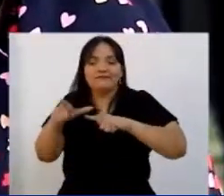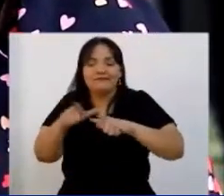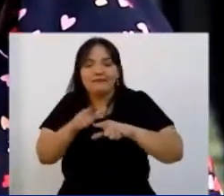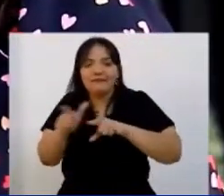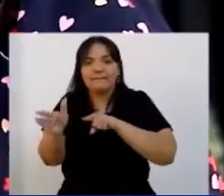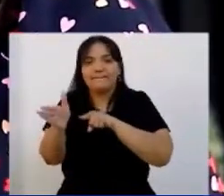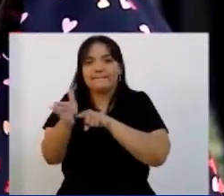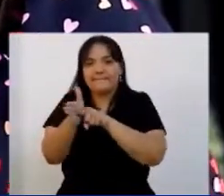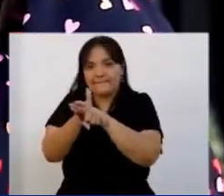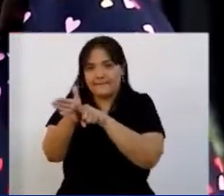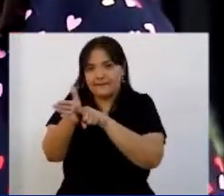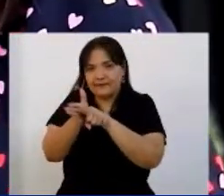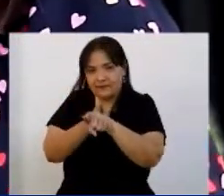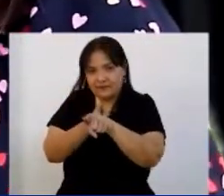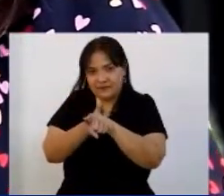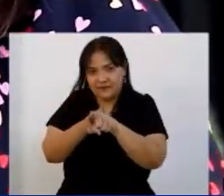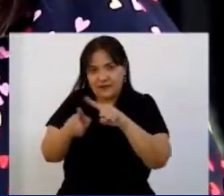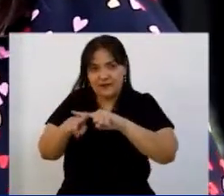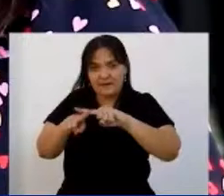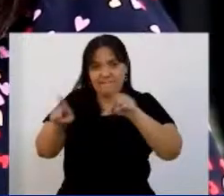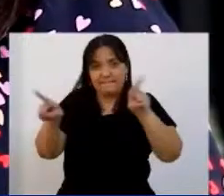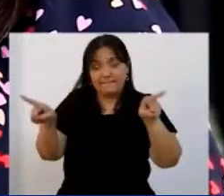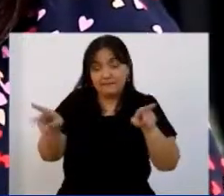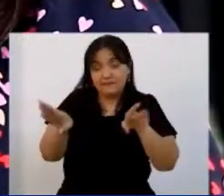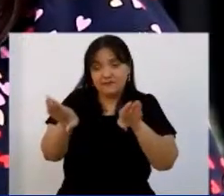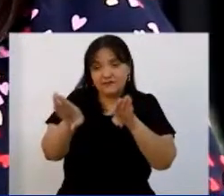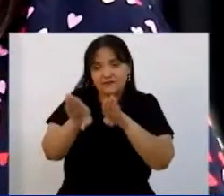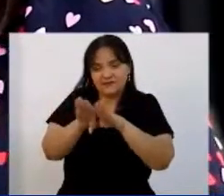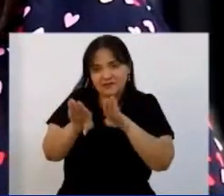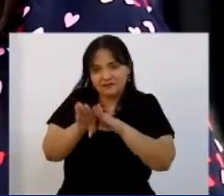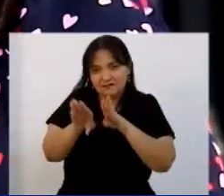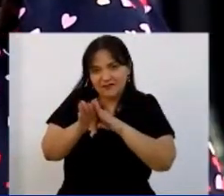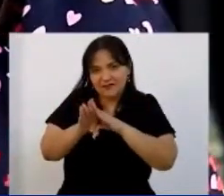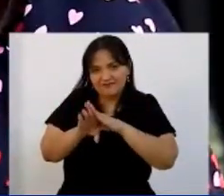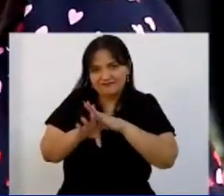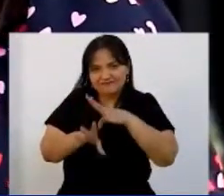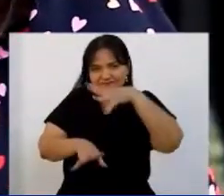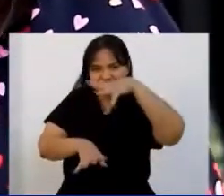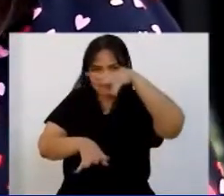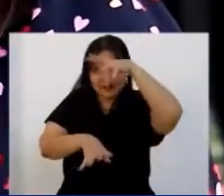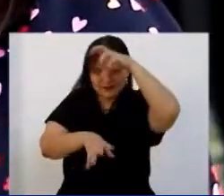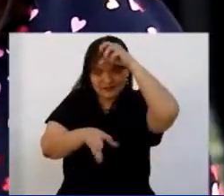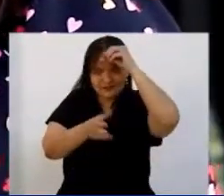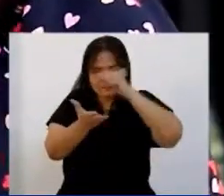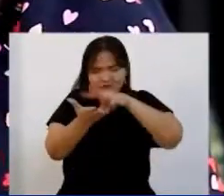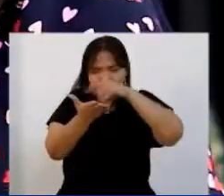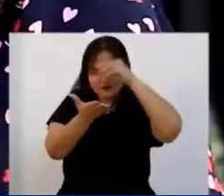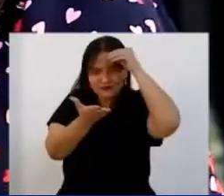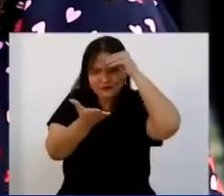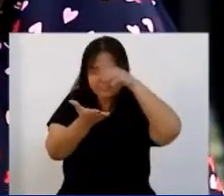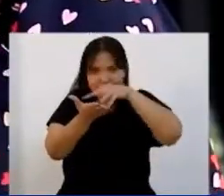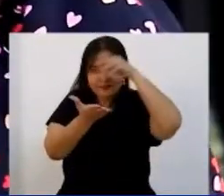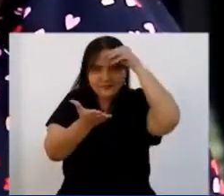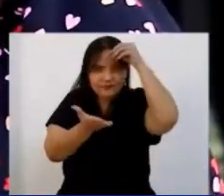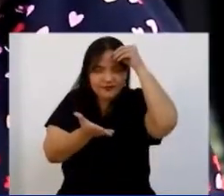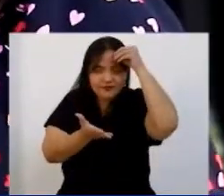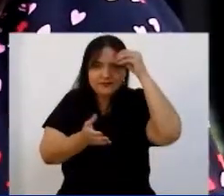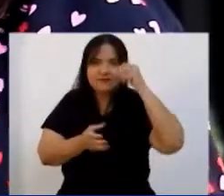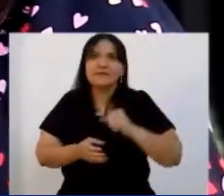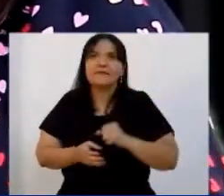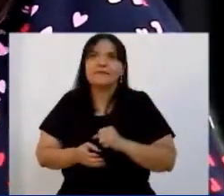pesquisa, mas sobretudo das tantas habilidades que eu consegui